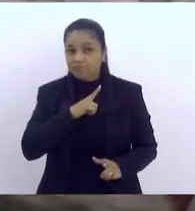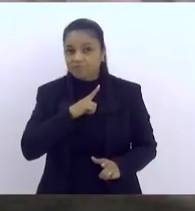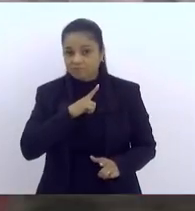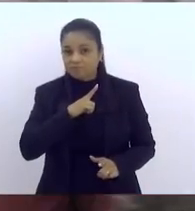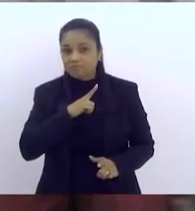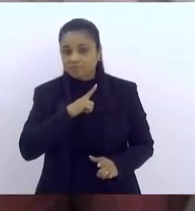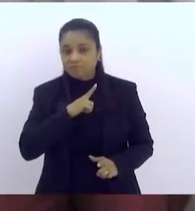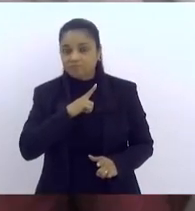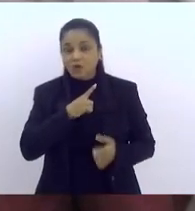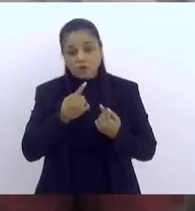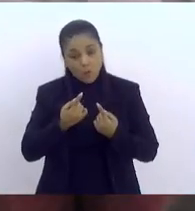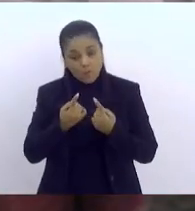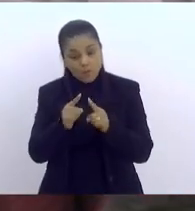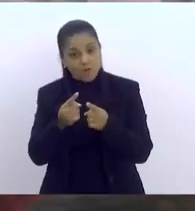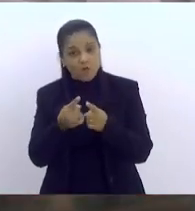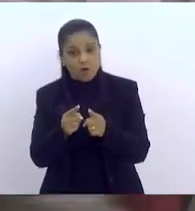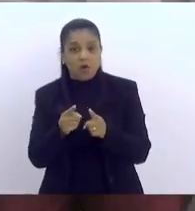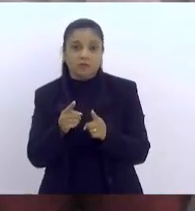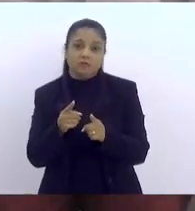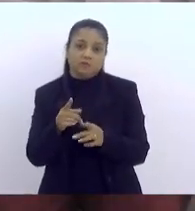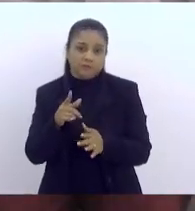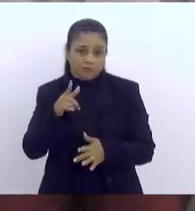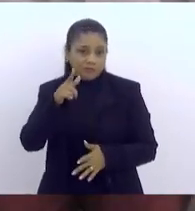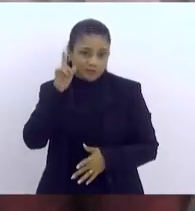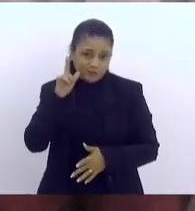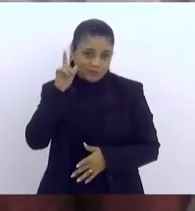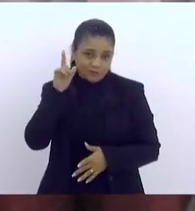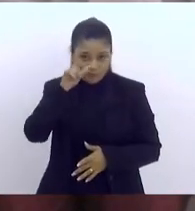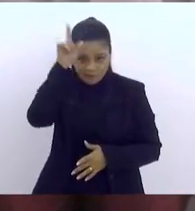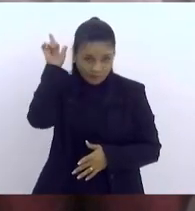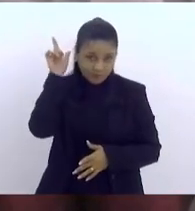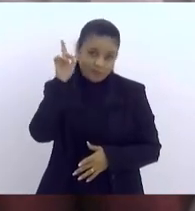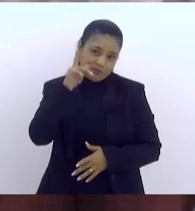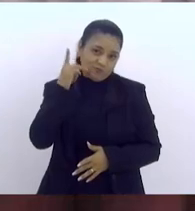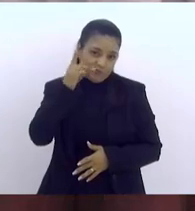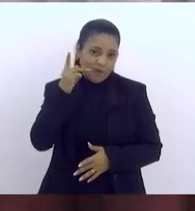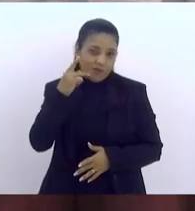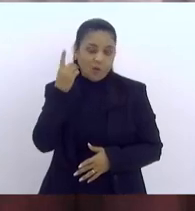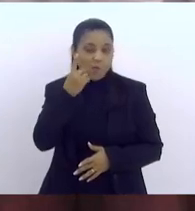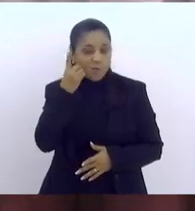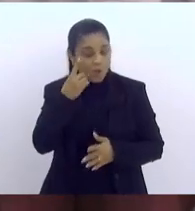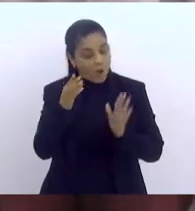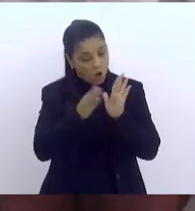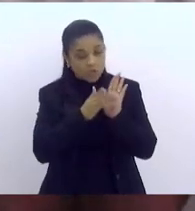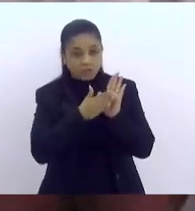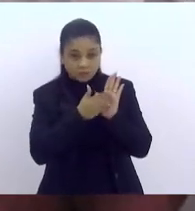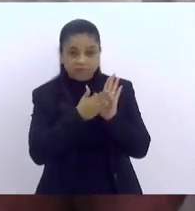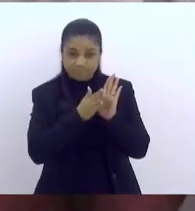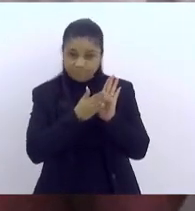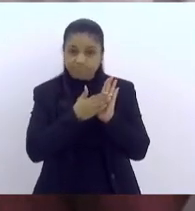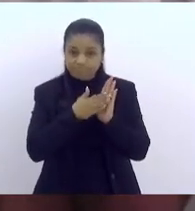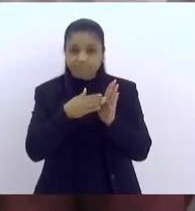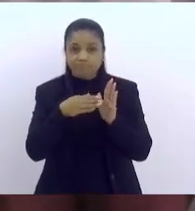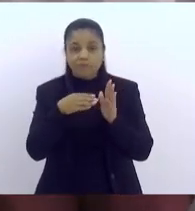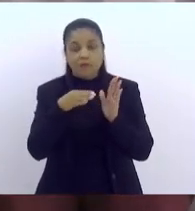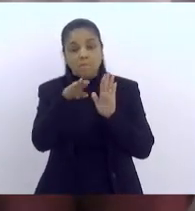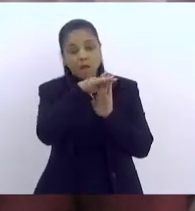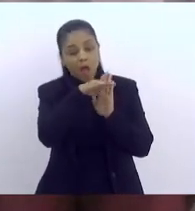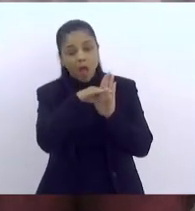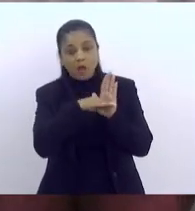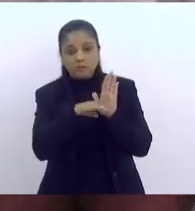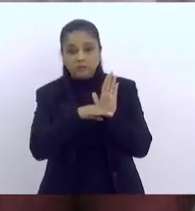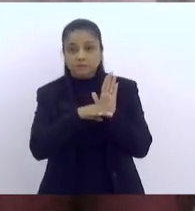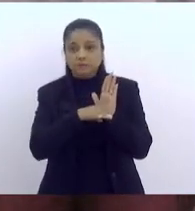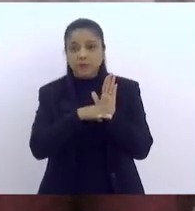eu estou provocando exatamente isso aqui, deputado Luiz Paulo. Vamos colocar a proposta em pauta, porque precisa realmente, porque trava a